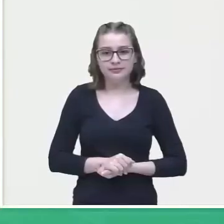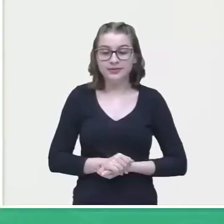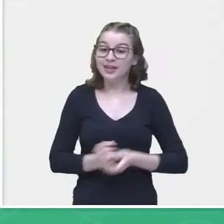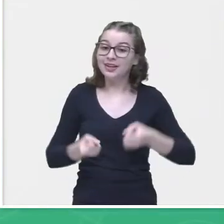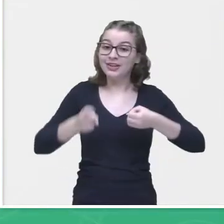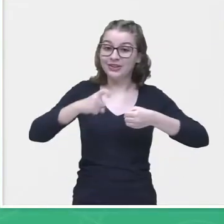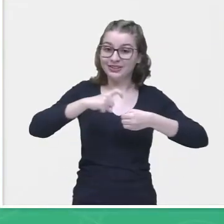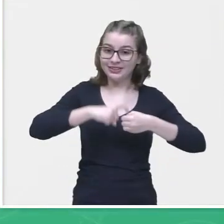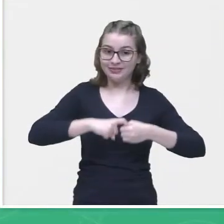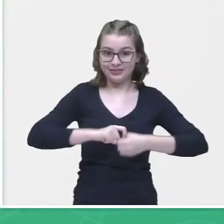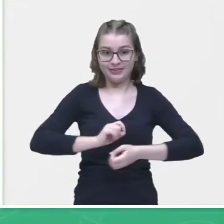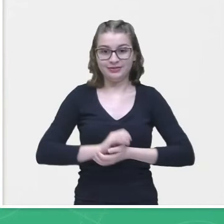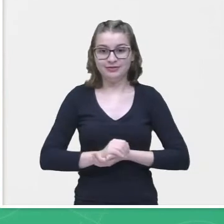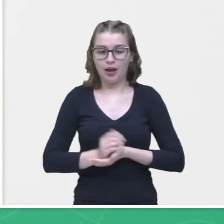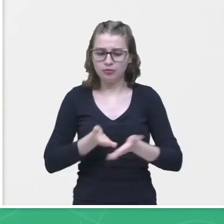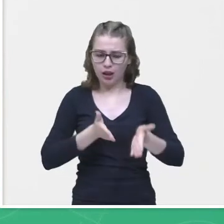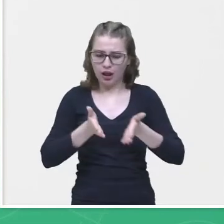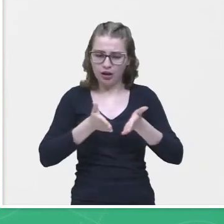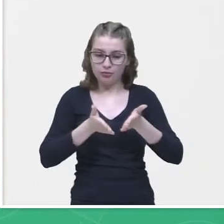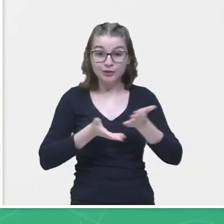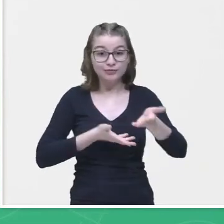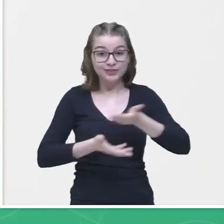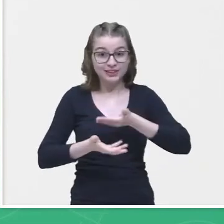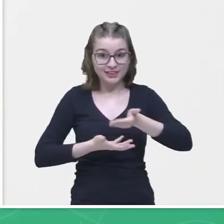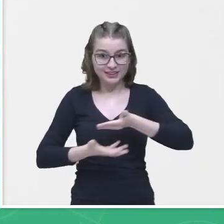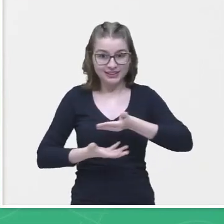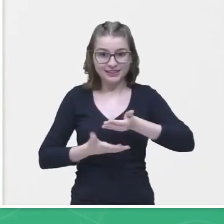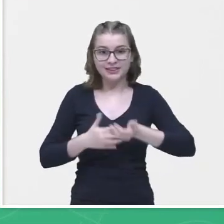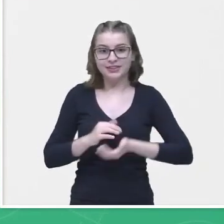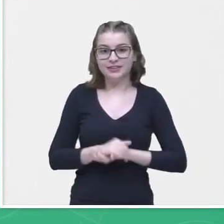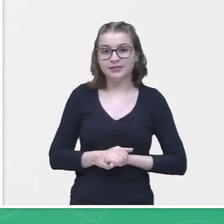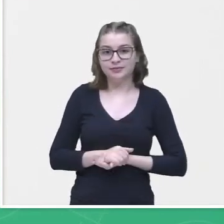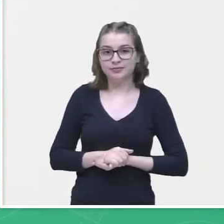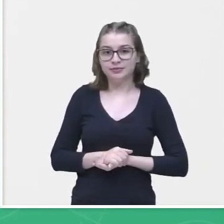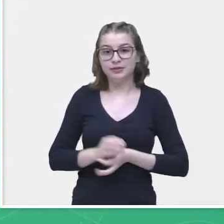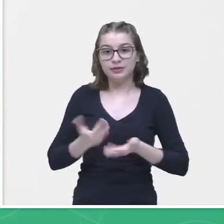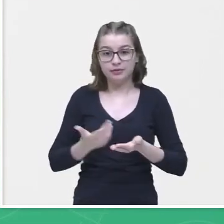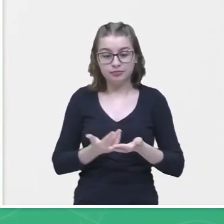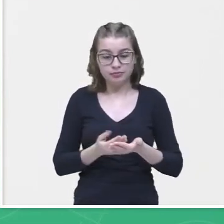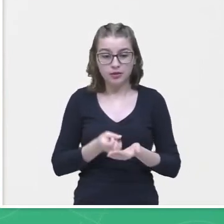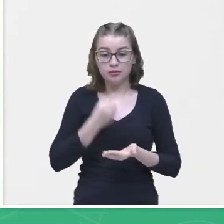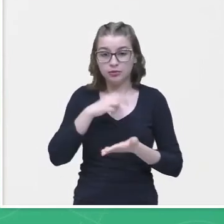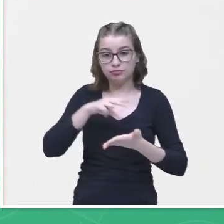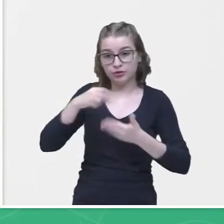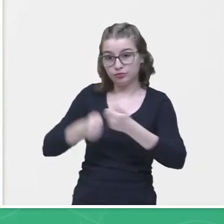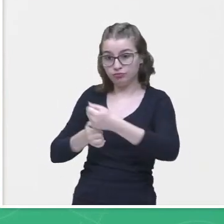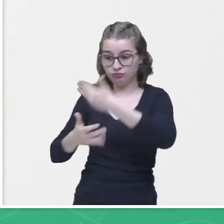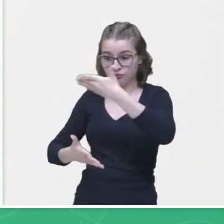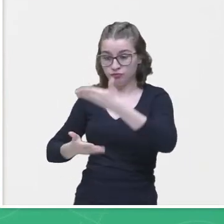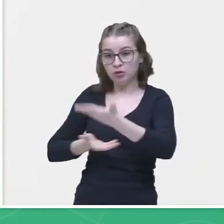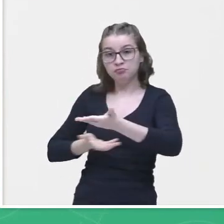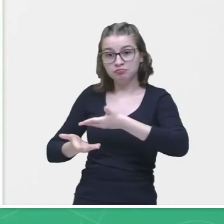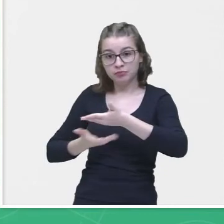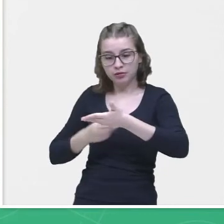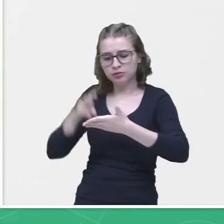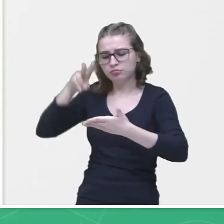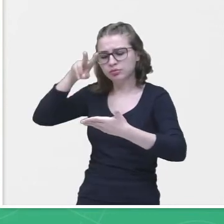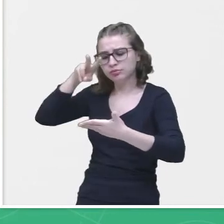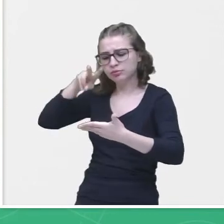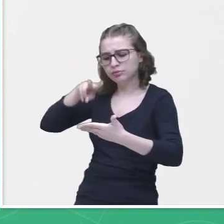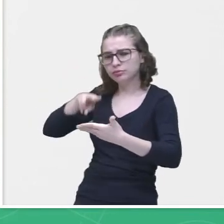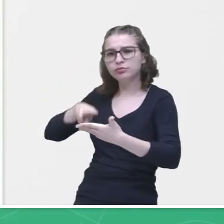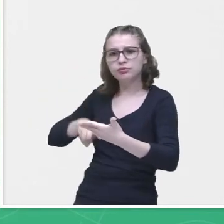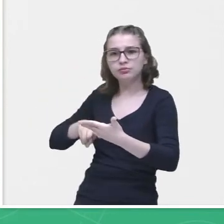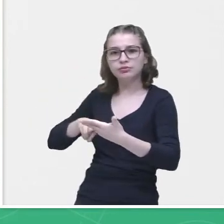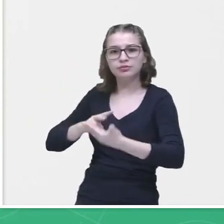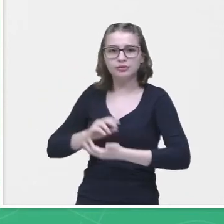Voltamos então ao nosso momento de interatividade e, claro, nós estamos aí acompanhando todo o desenvolvimento do chat,